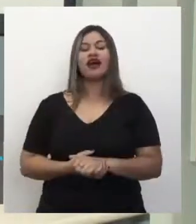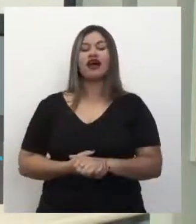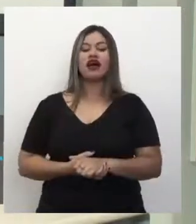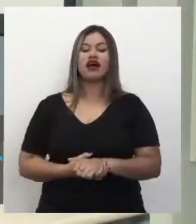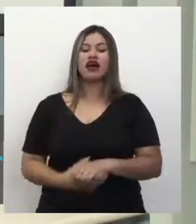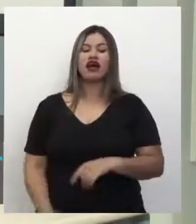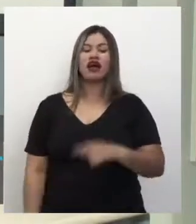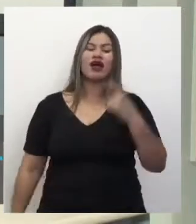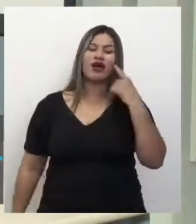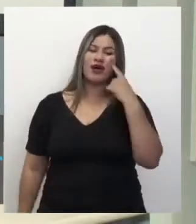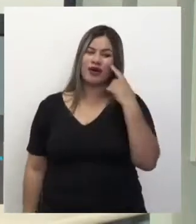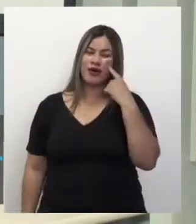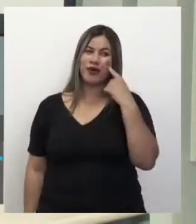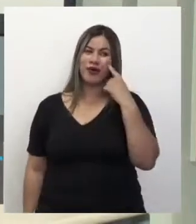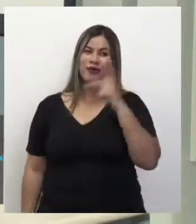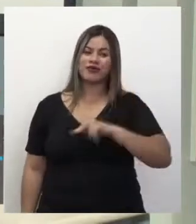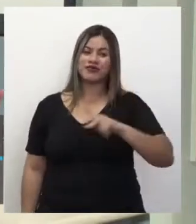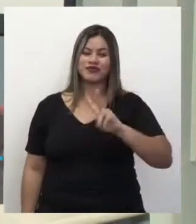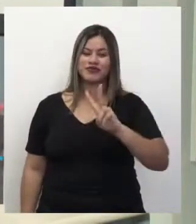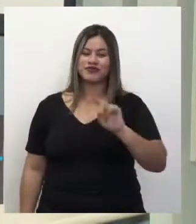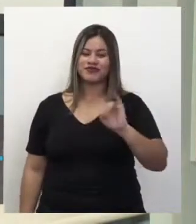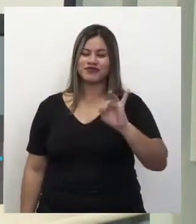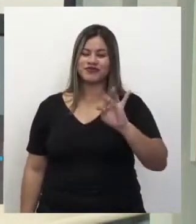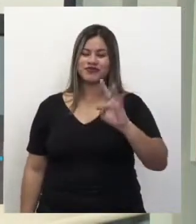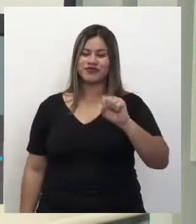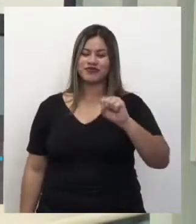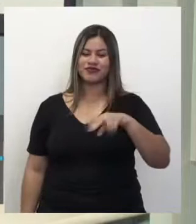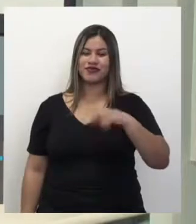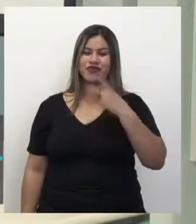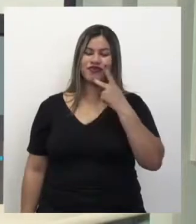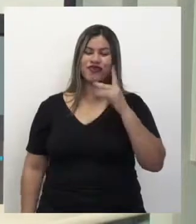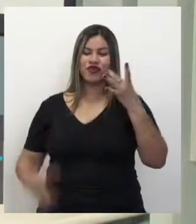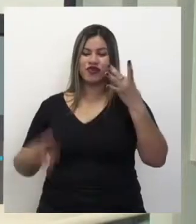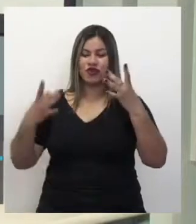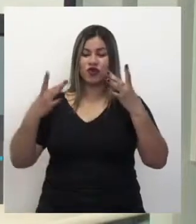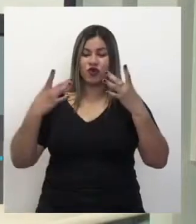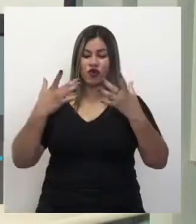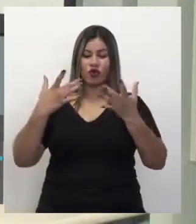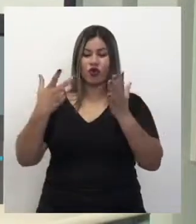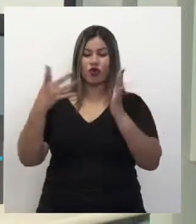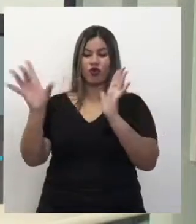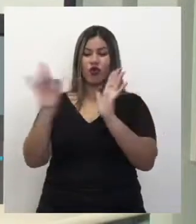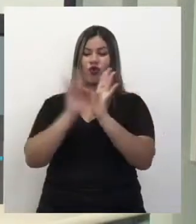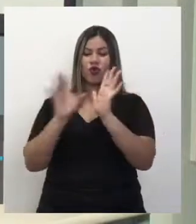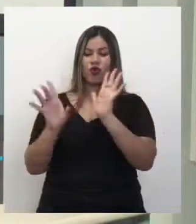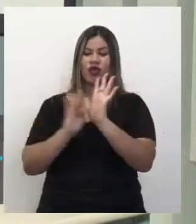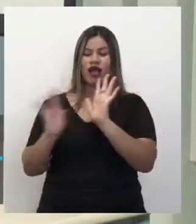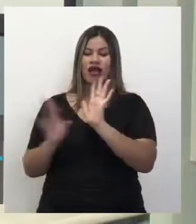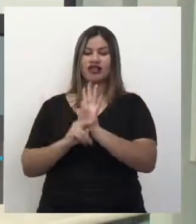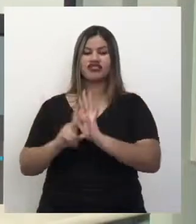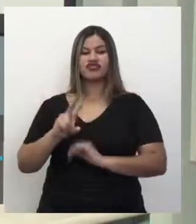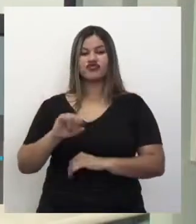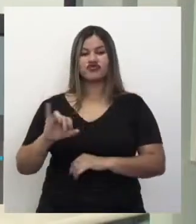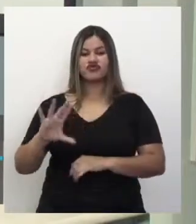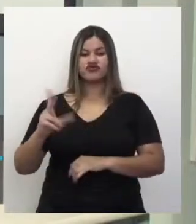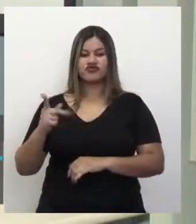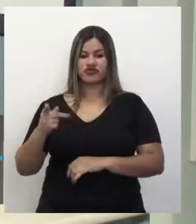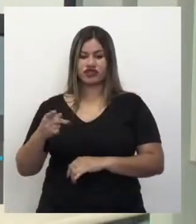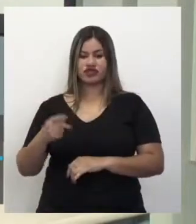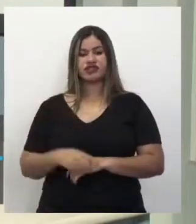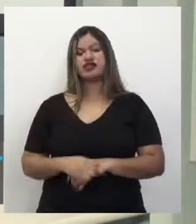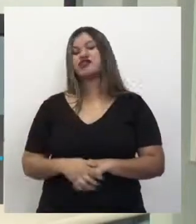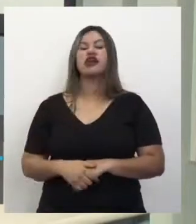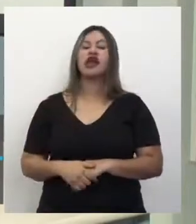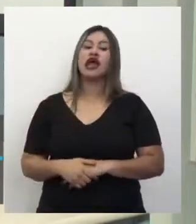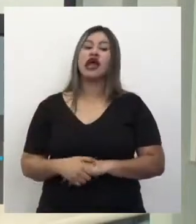boa lembrança pro Wilson. As colagens do Vic Muniz. O Vic Muniz, ele não é considerado